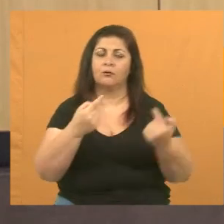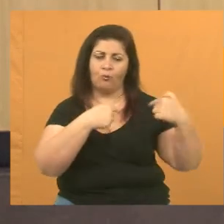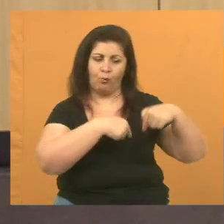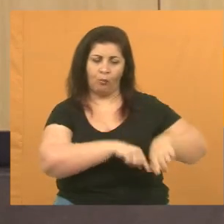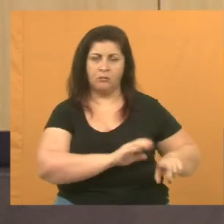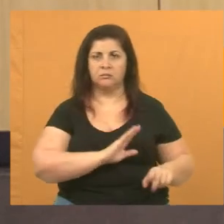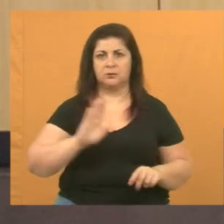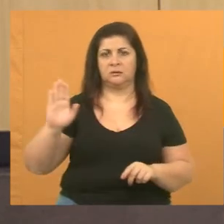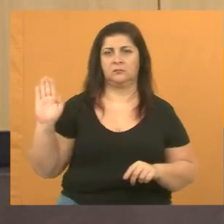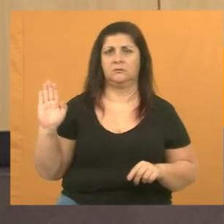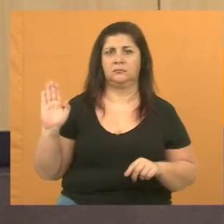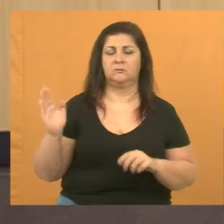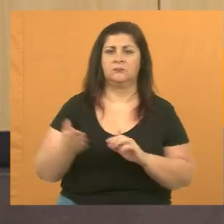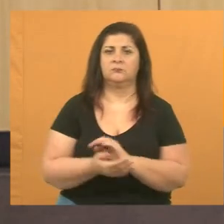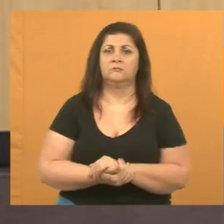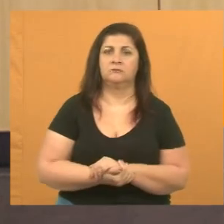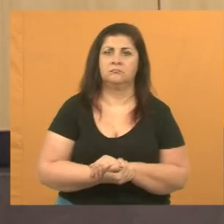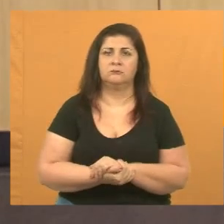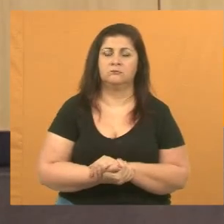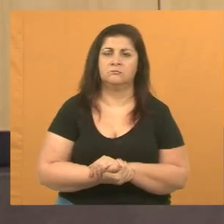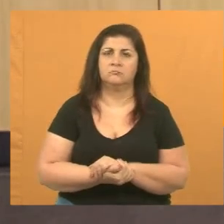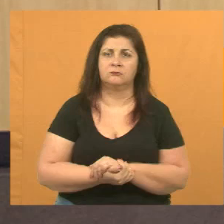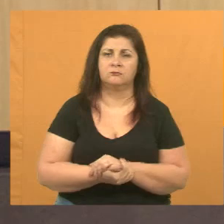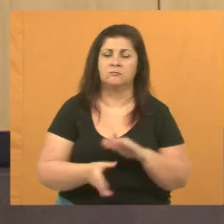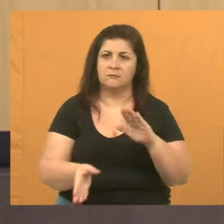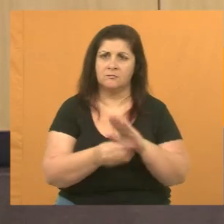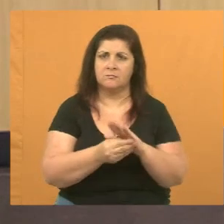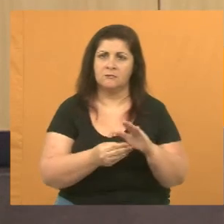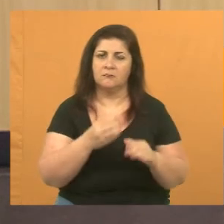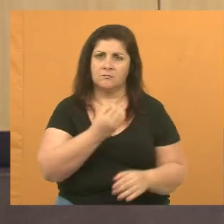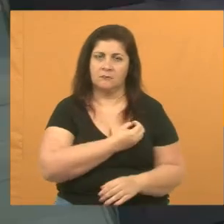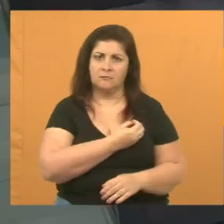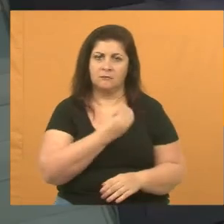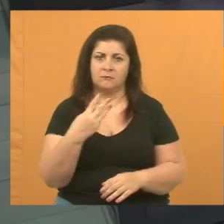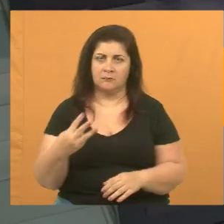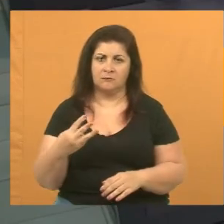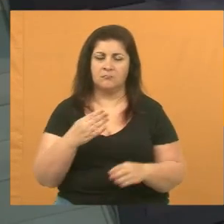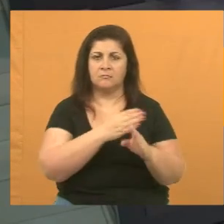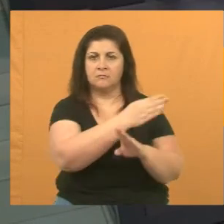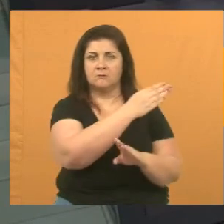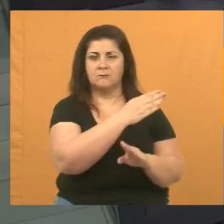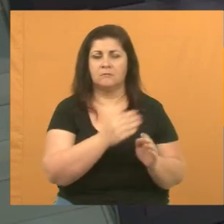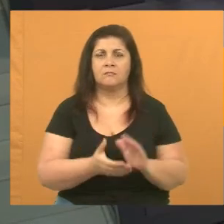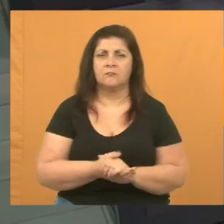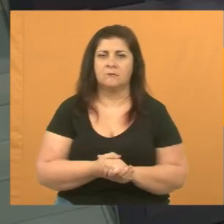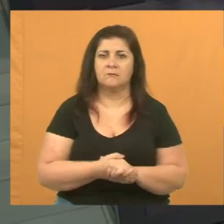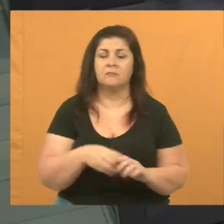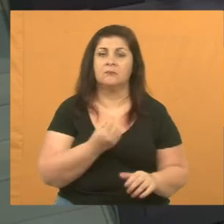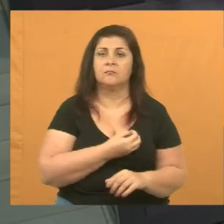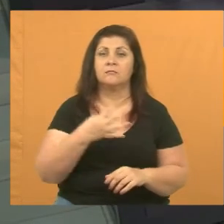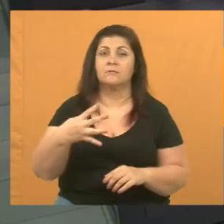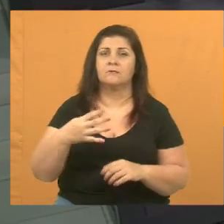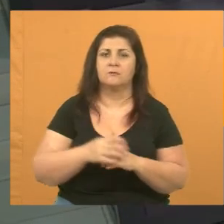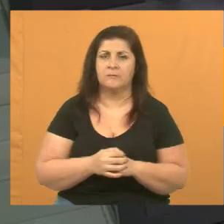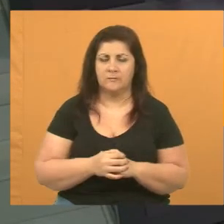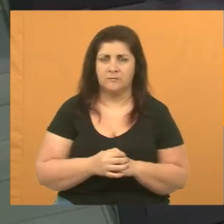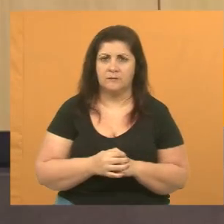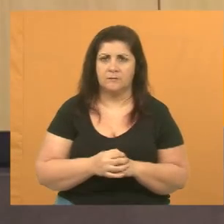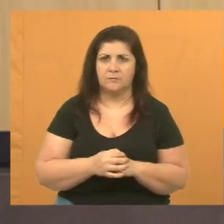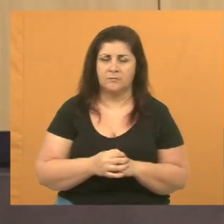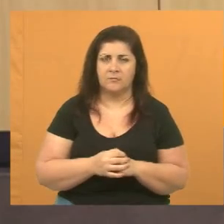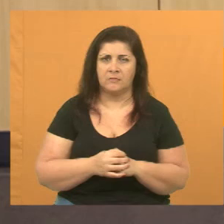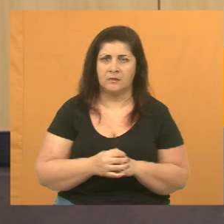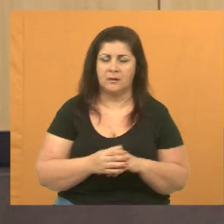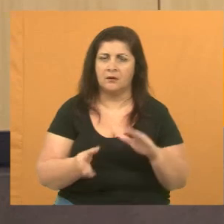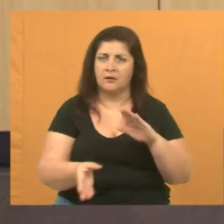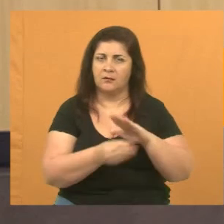contrários, que se manifestem levantando o braço. Emenda 03 aprovada. Emenda número 04. Fica a ementa